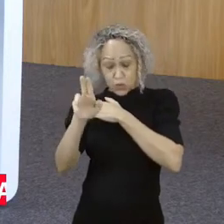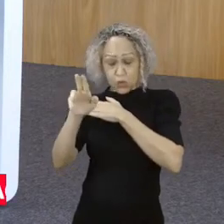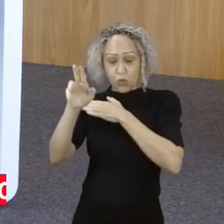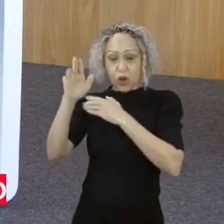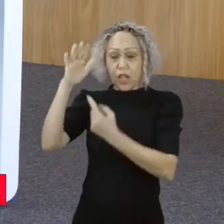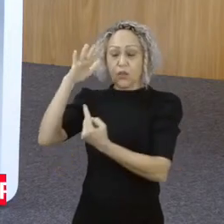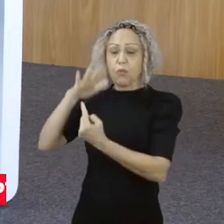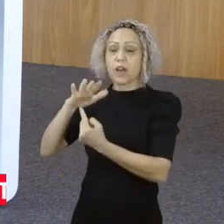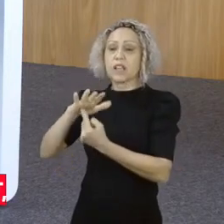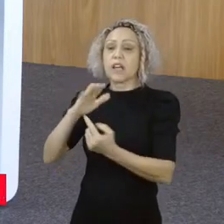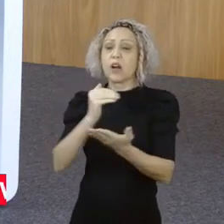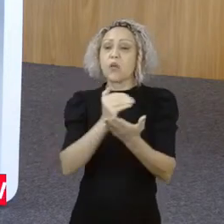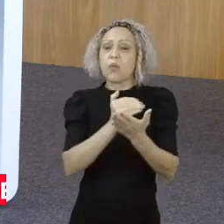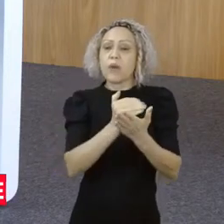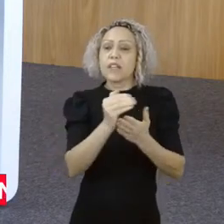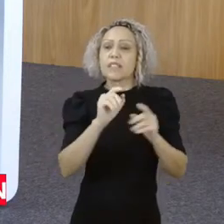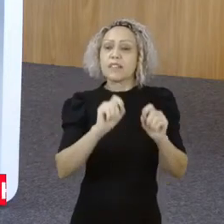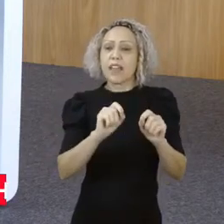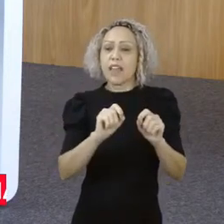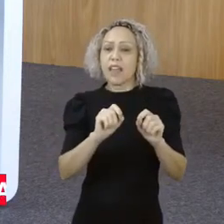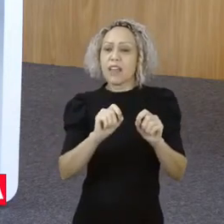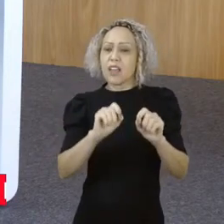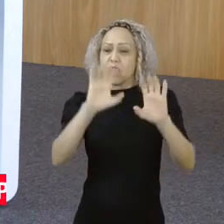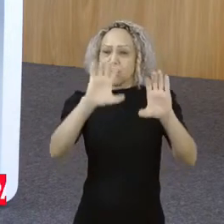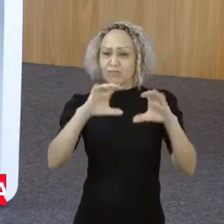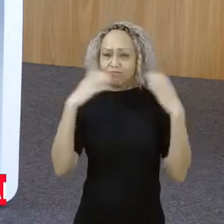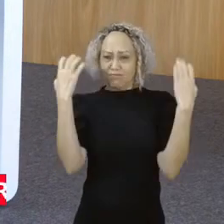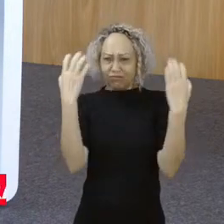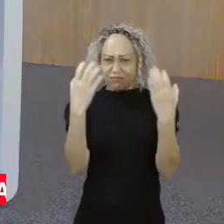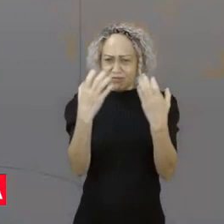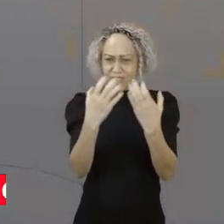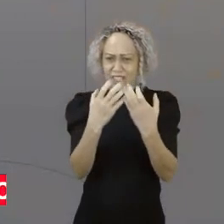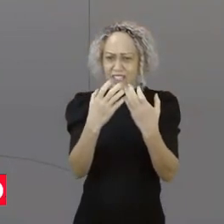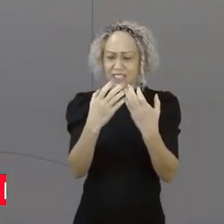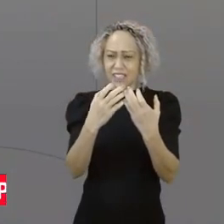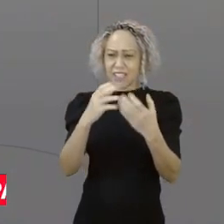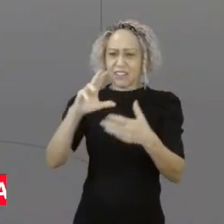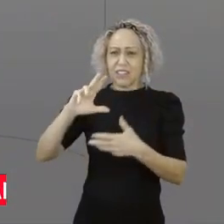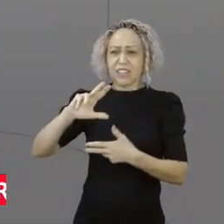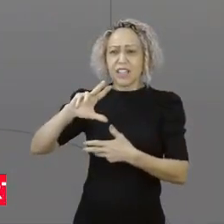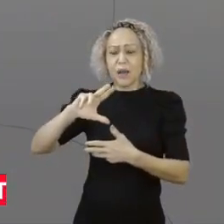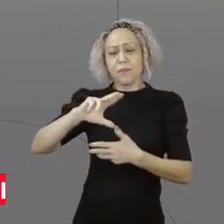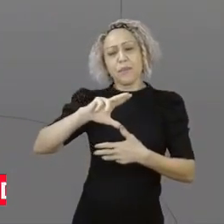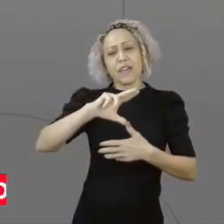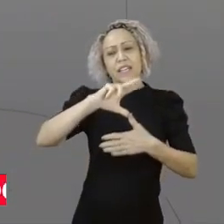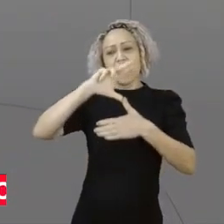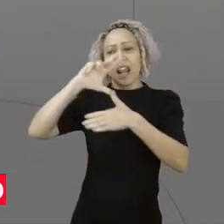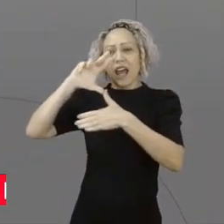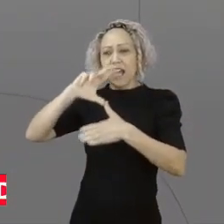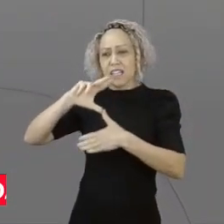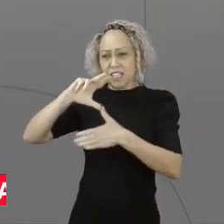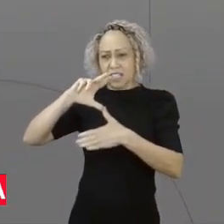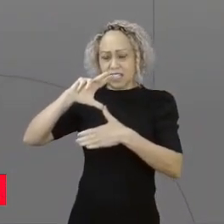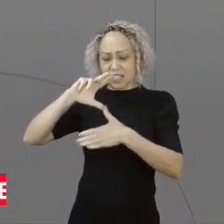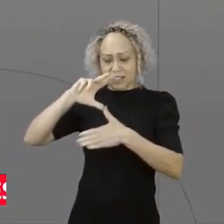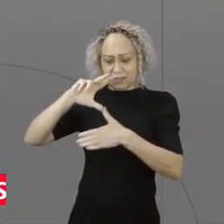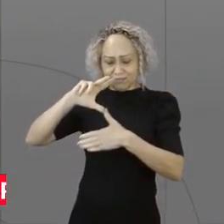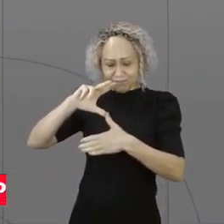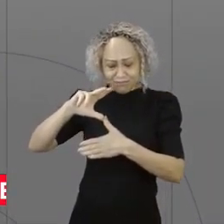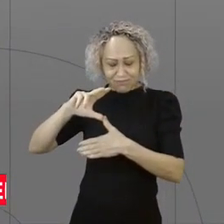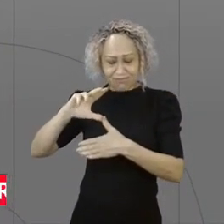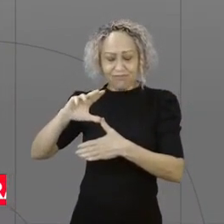sábado, dia 24 de fevereiro, no Centro de Convenções Municipal e vai reunir mais de 1.500 pessoas de